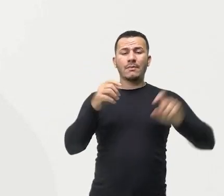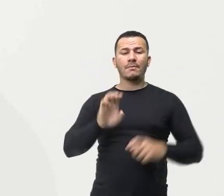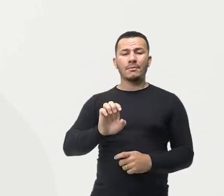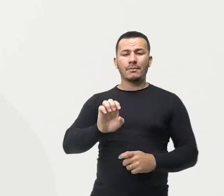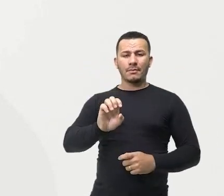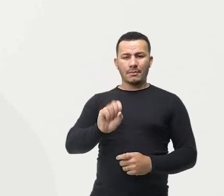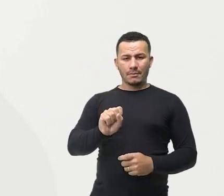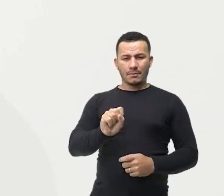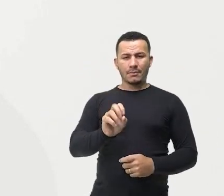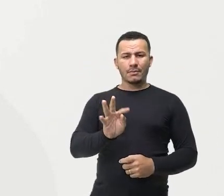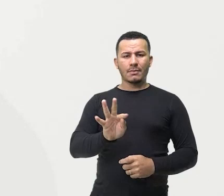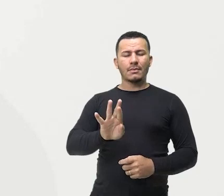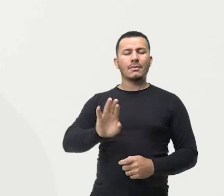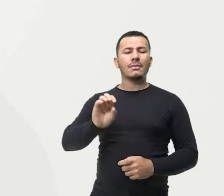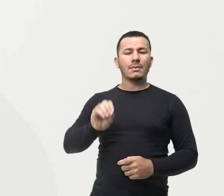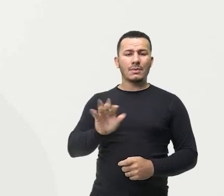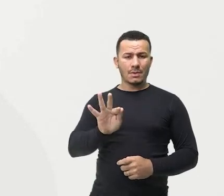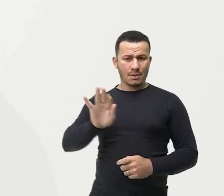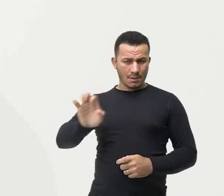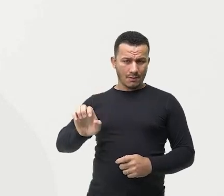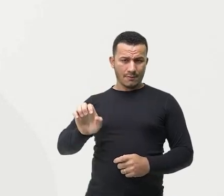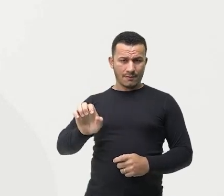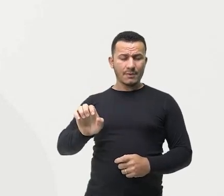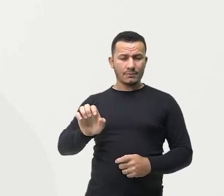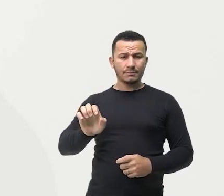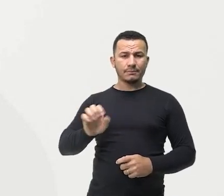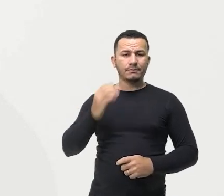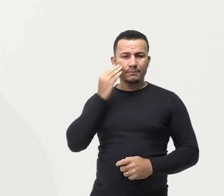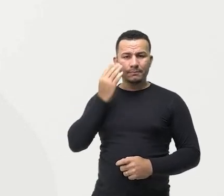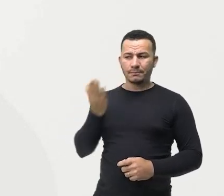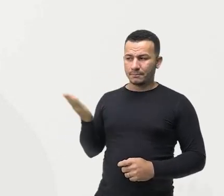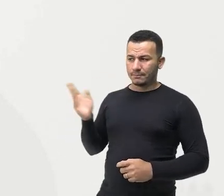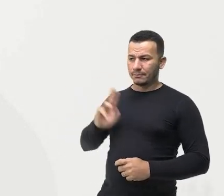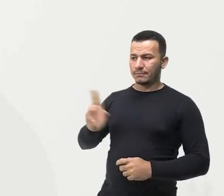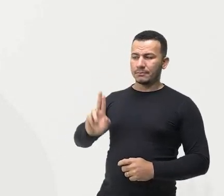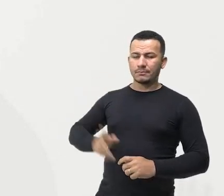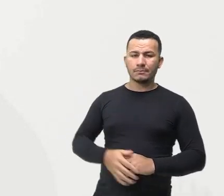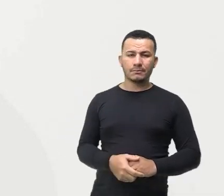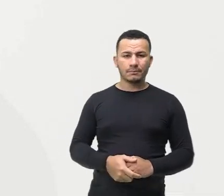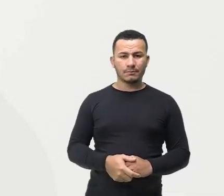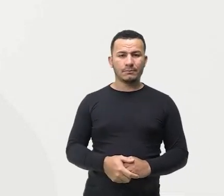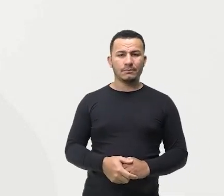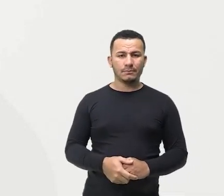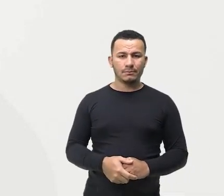gente? Vamos ter estrofes, vou colocar aqui em cima para vocês.